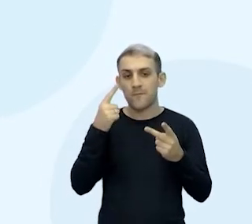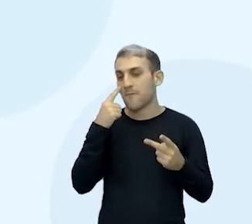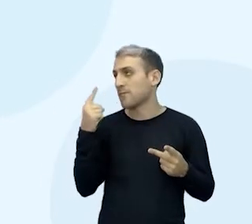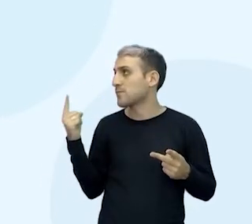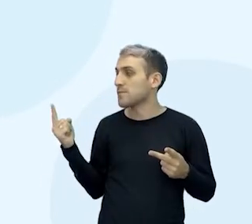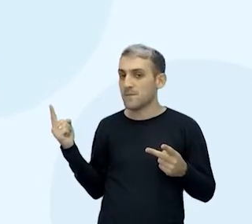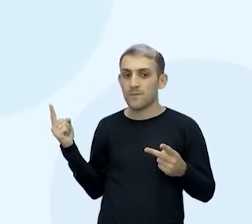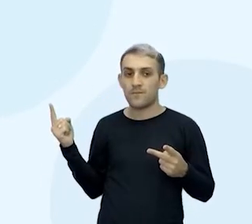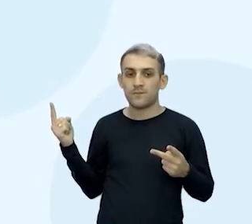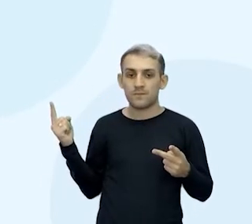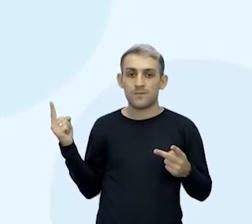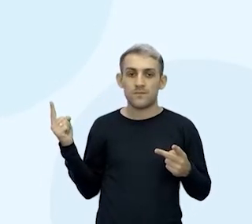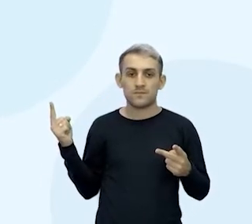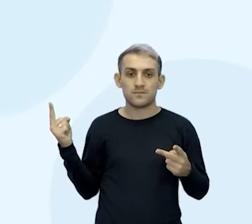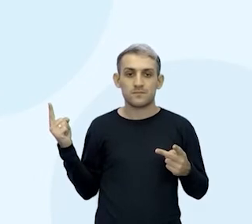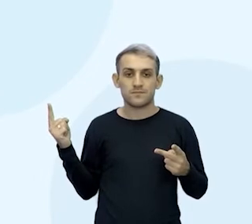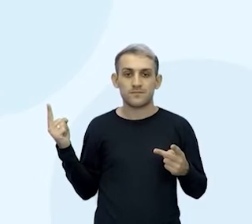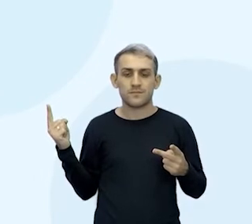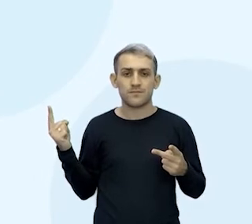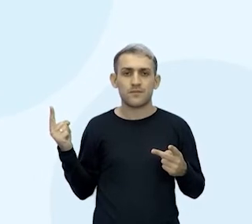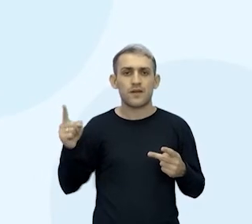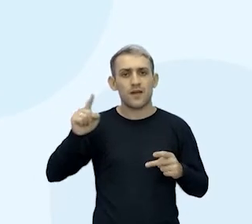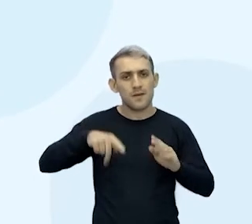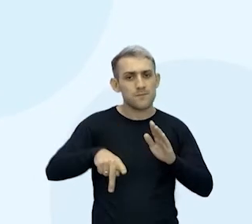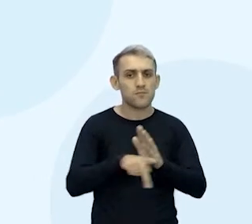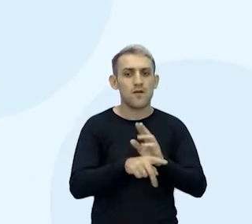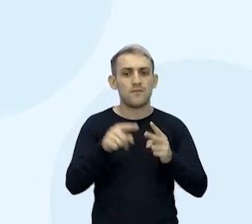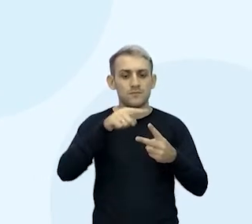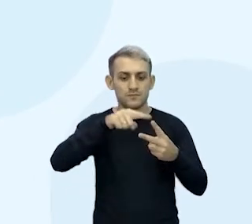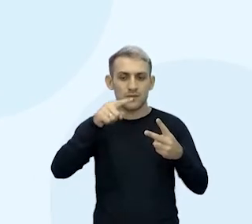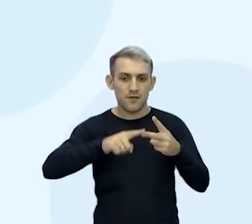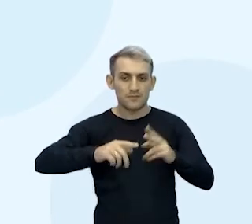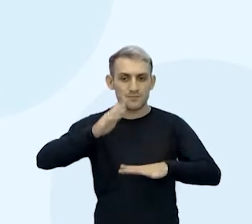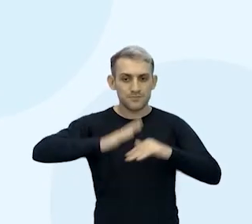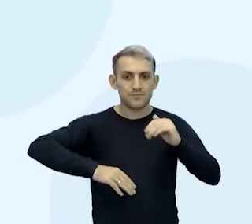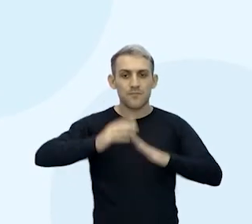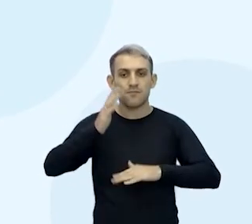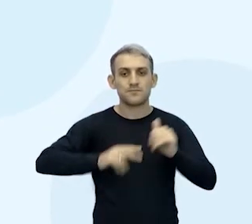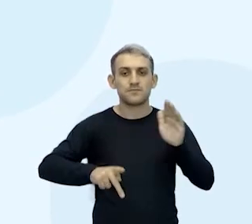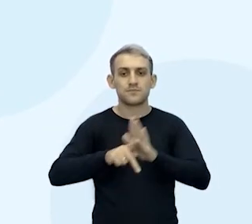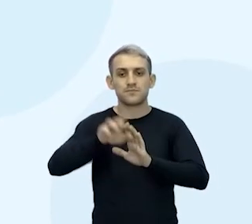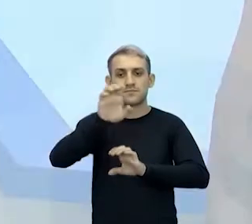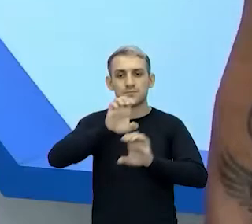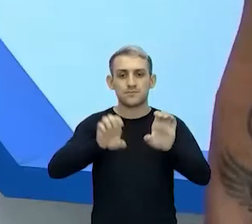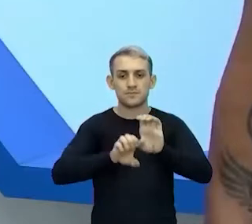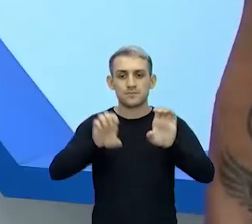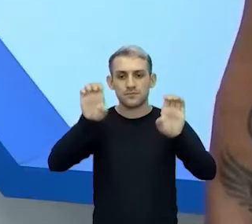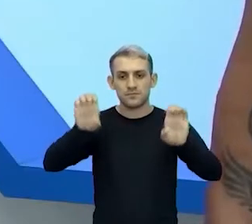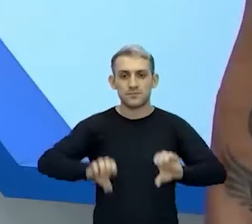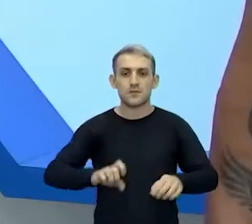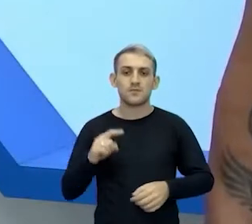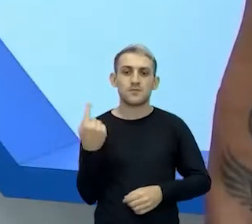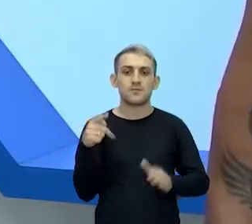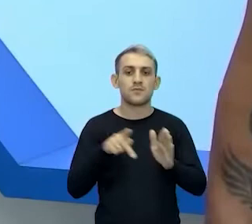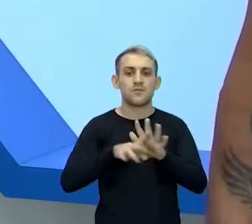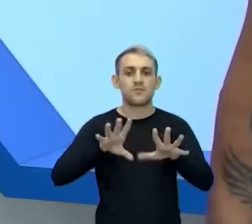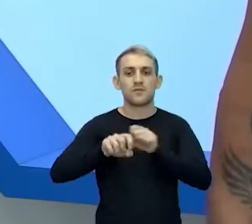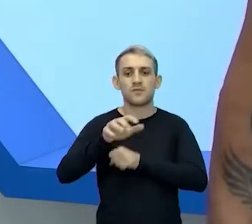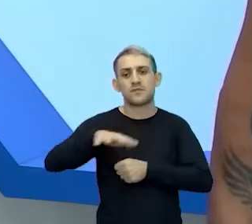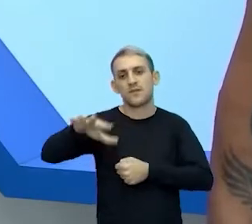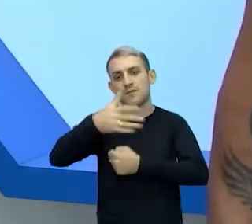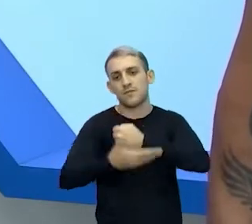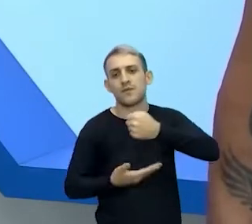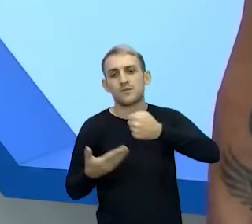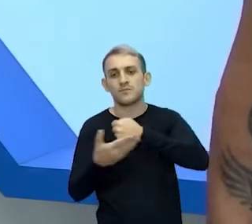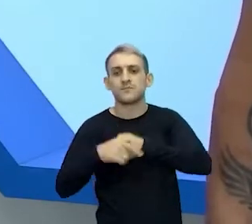CNT 05. Então, são essas duas habilidades dos eixos estruturantes e a primeira lá da formação geral básica